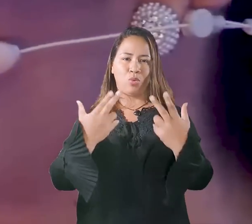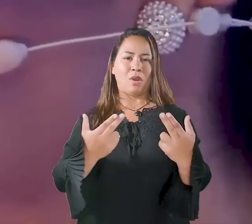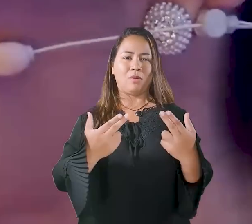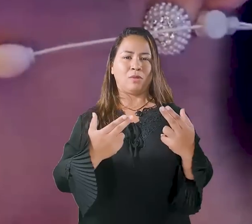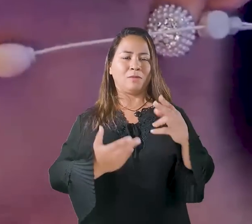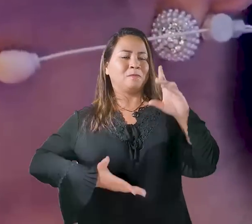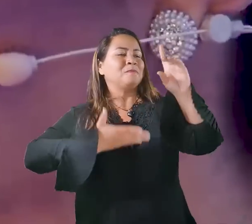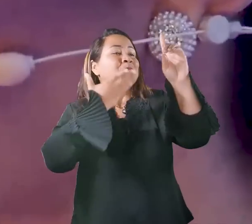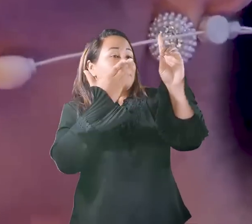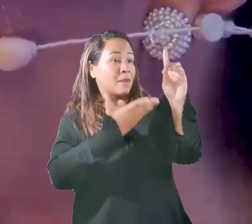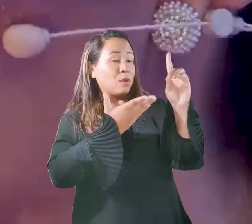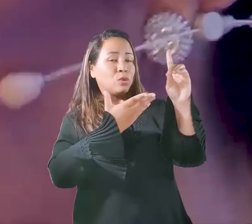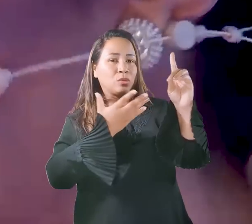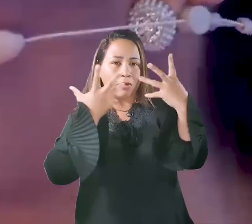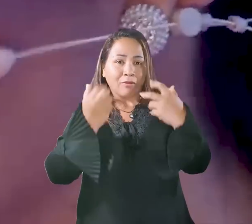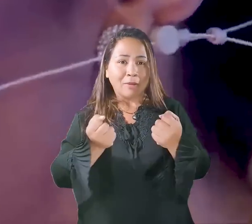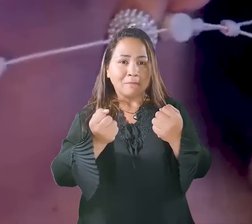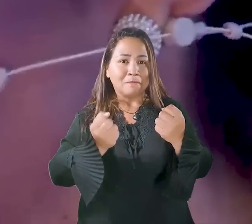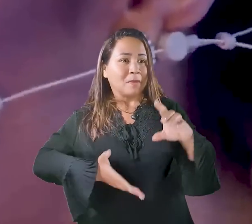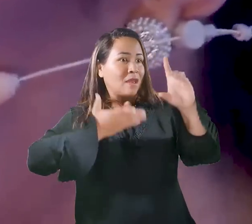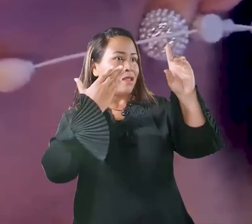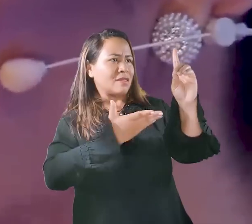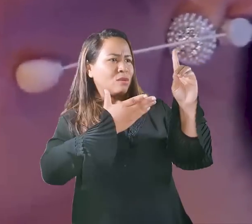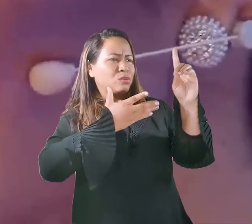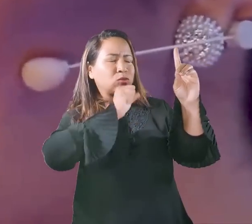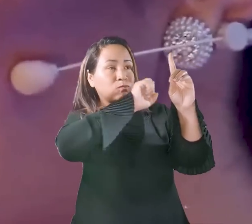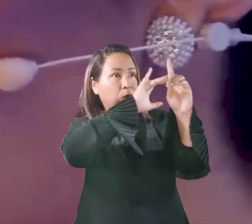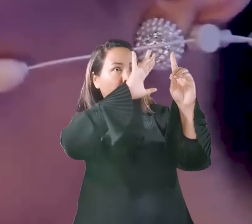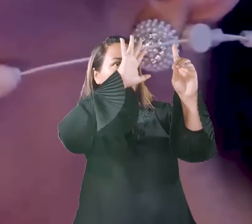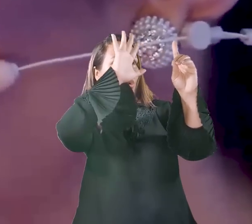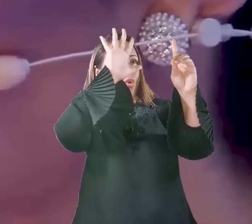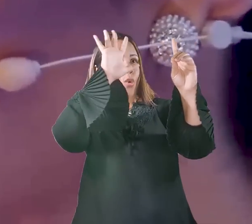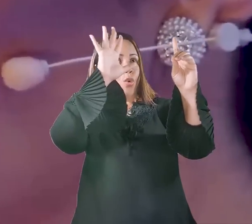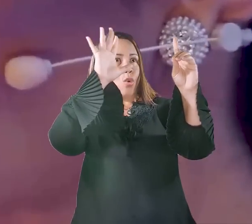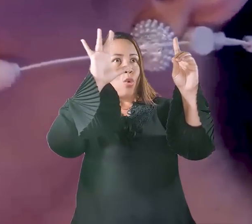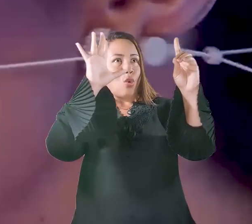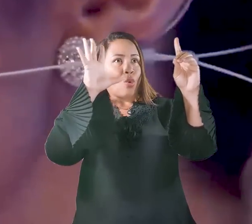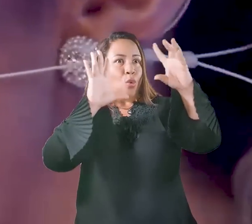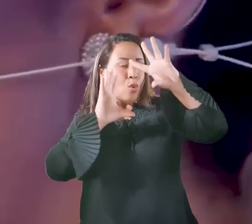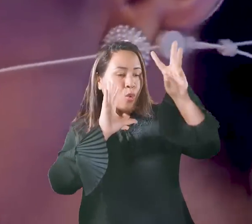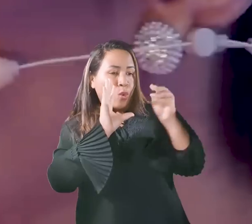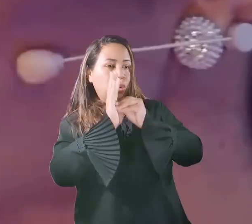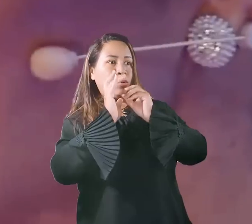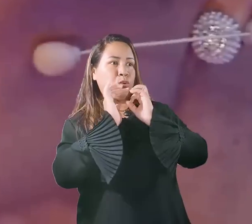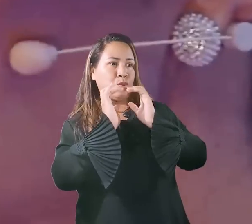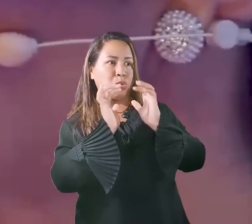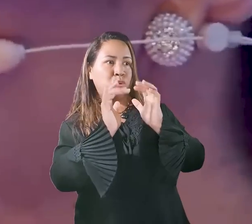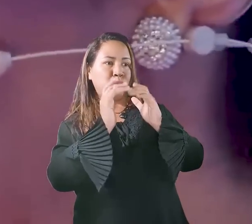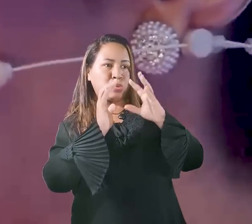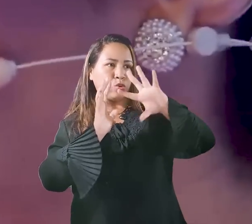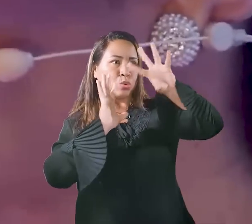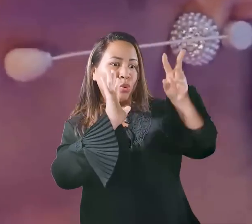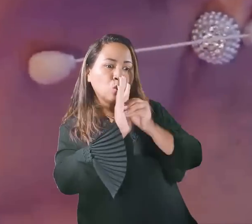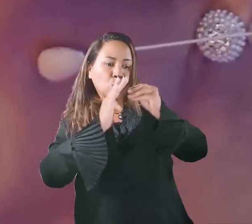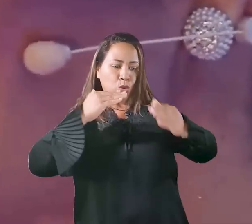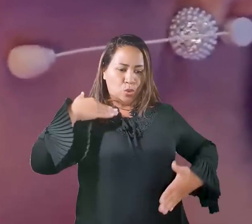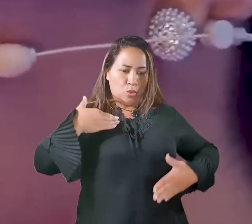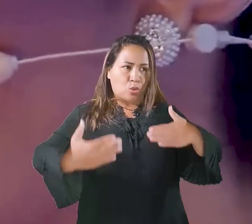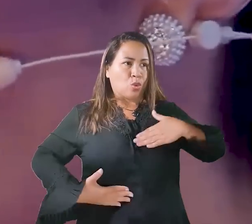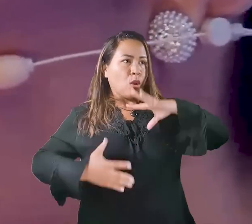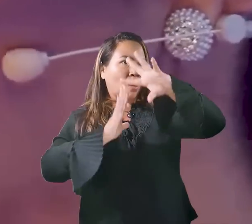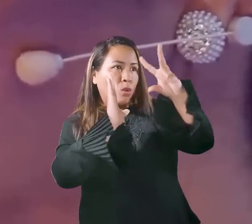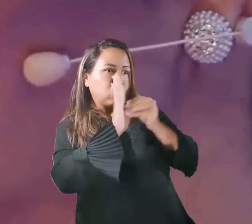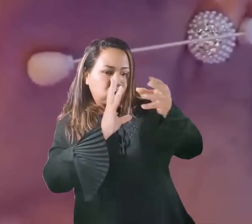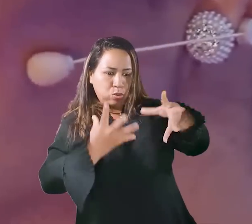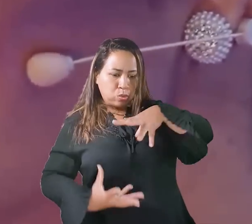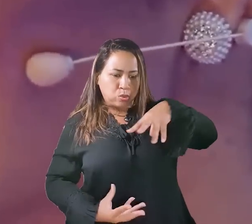Consciência que está na minha consciência, na minha mente, no meu corpo, no meu espírito, na minha